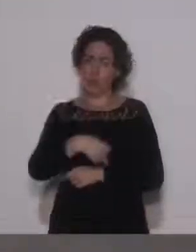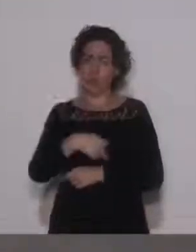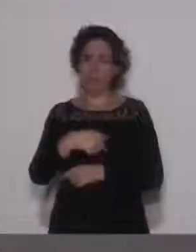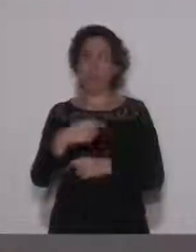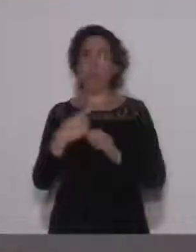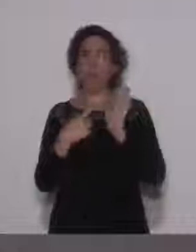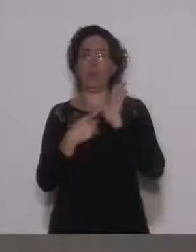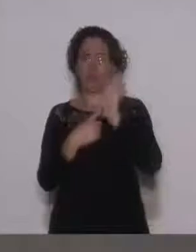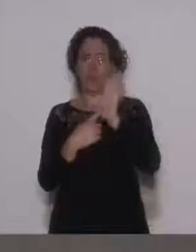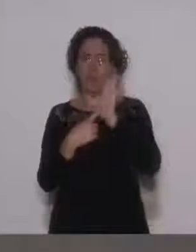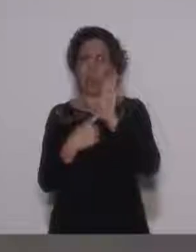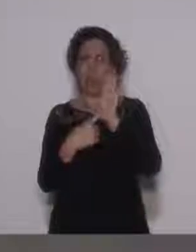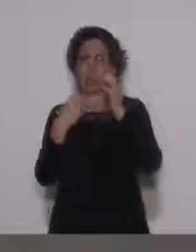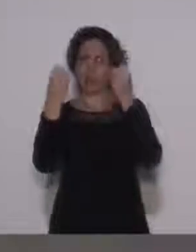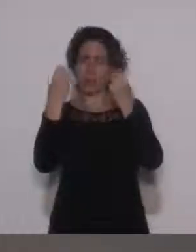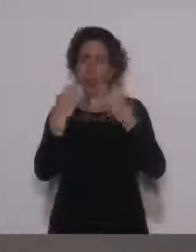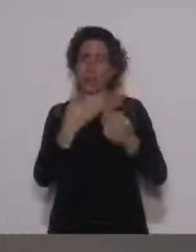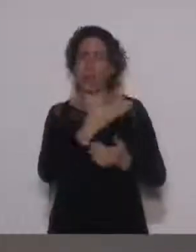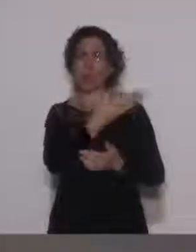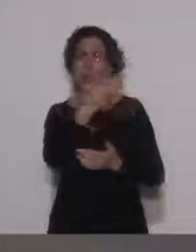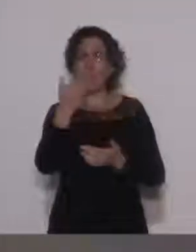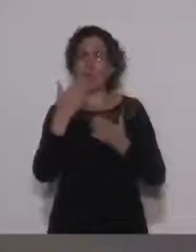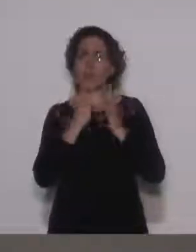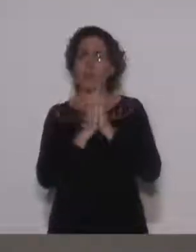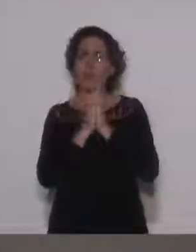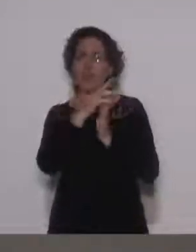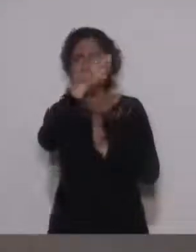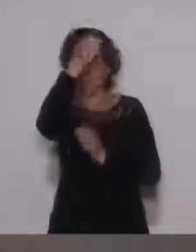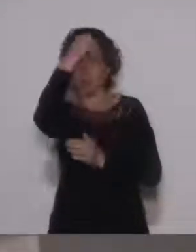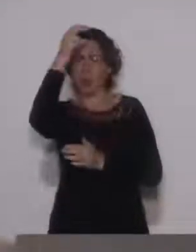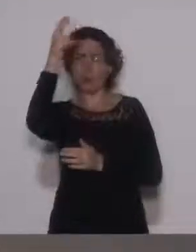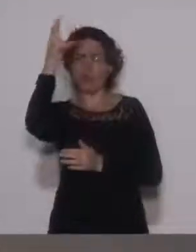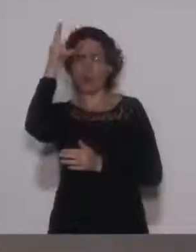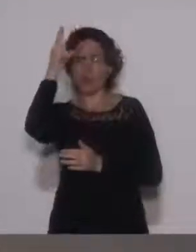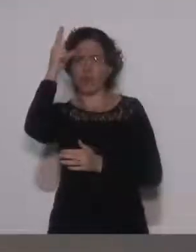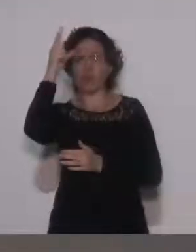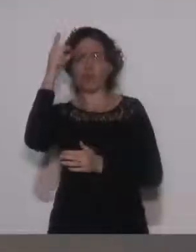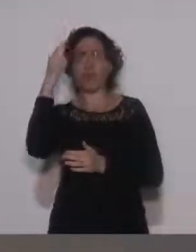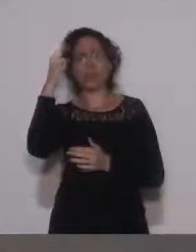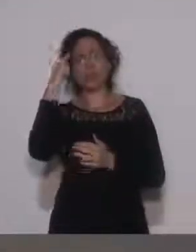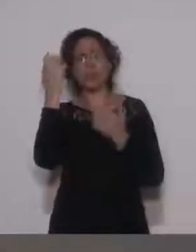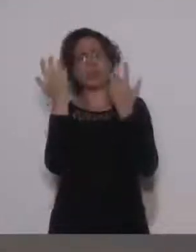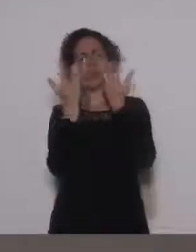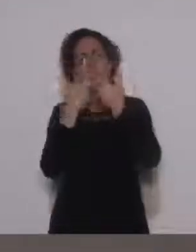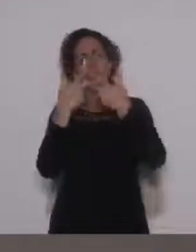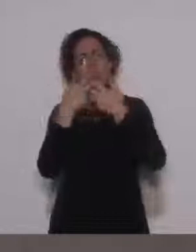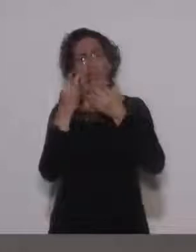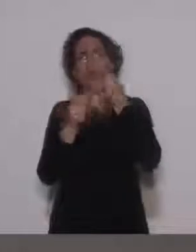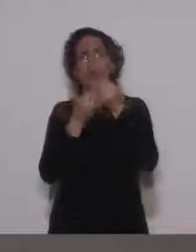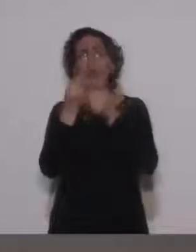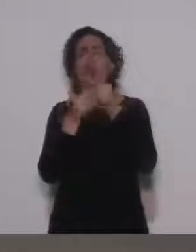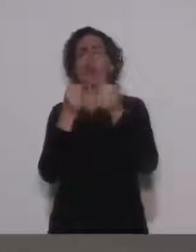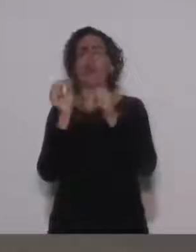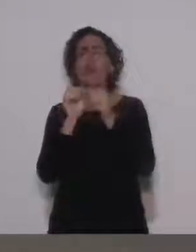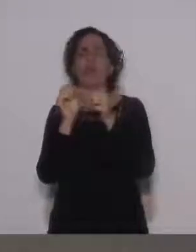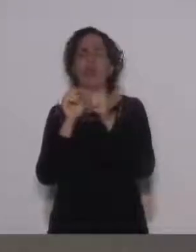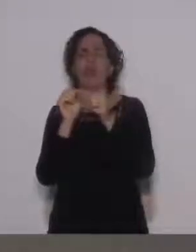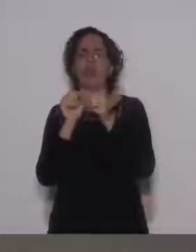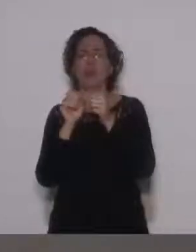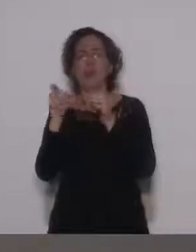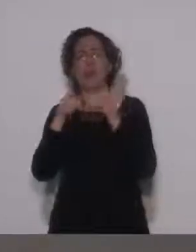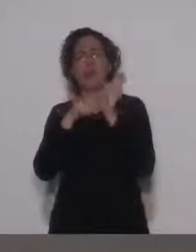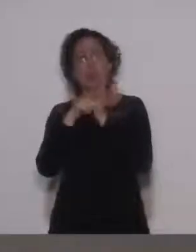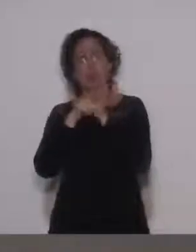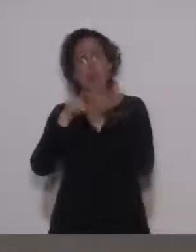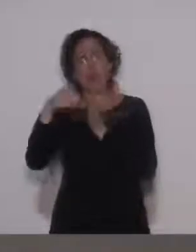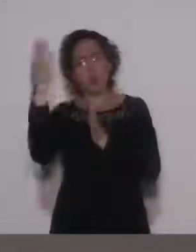esses dados para convidar a Prefeitura a fazer esse exercício de um método de análise e solução de problemas. Os dados, eles são